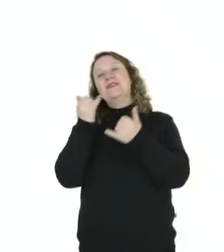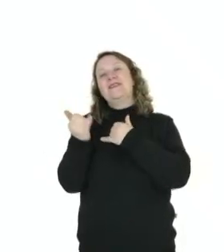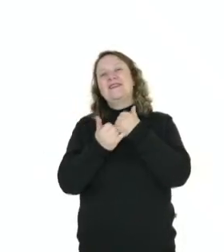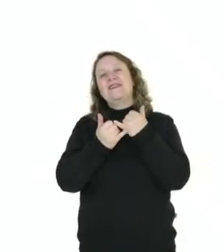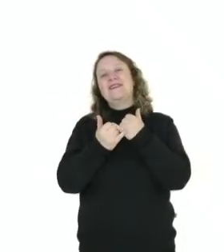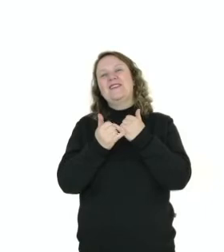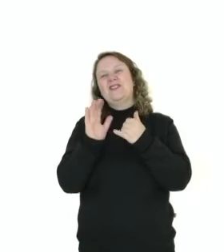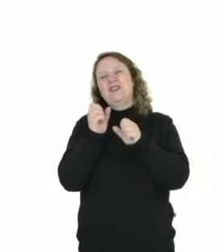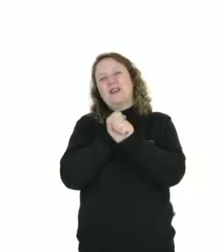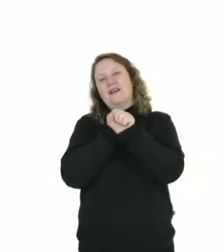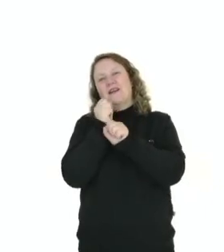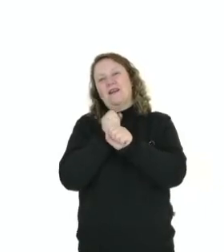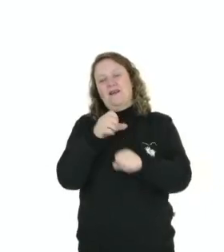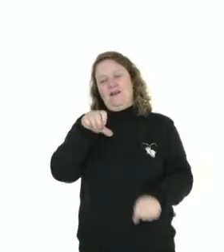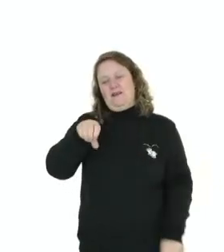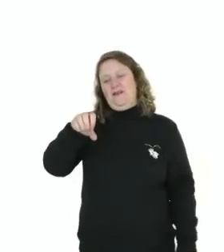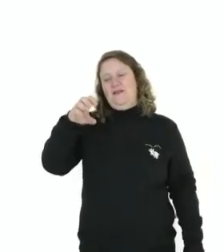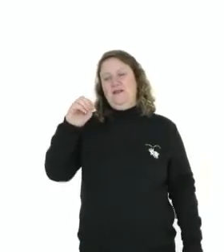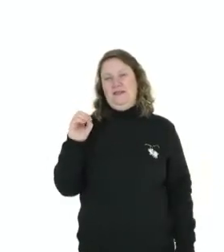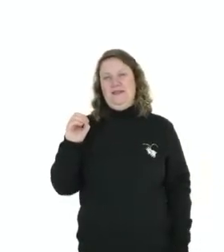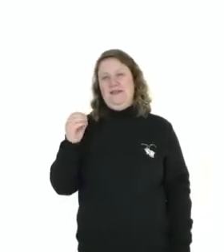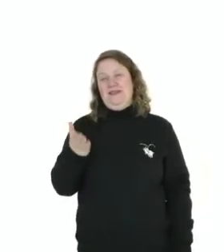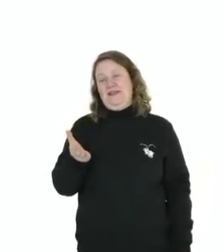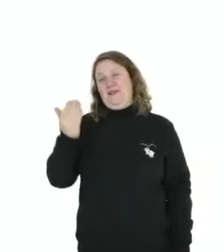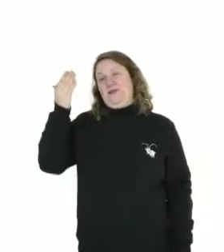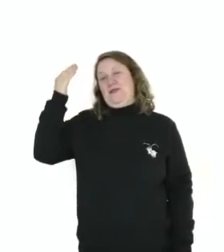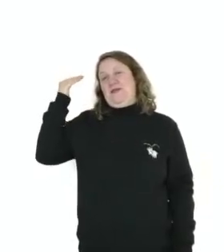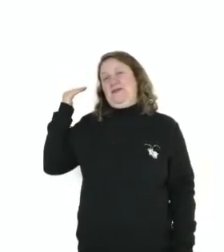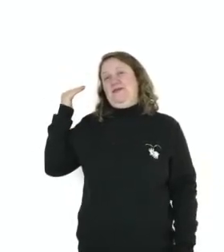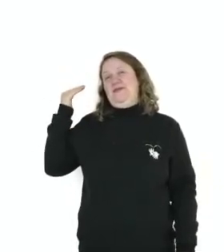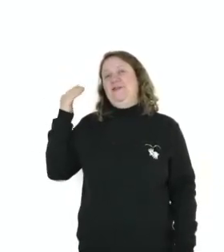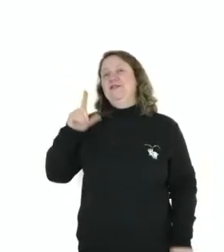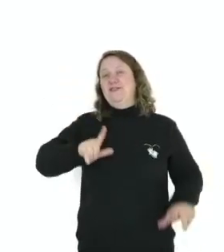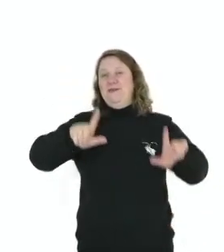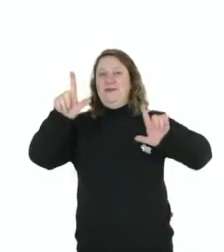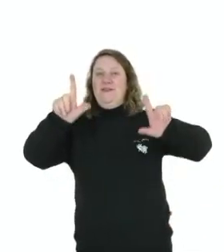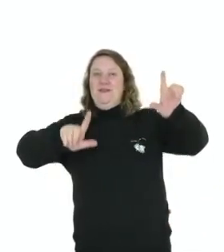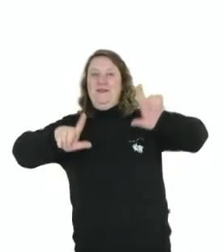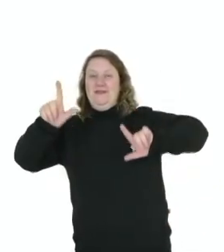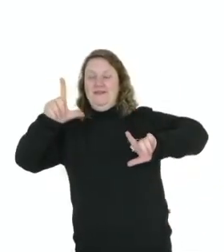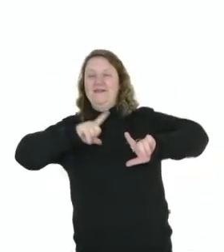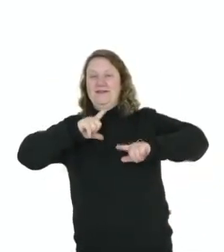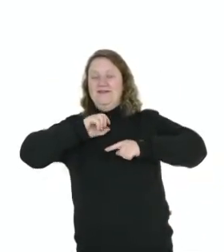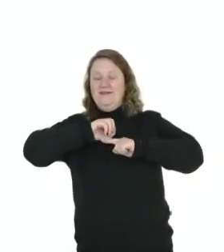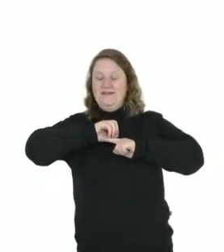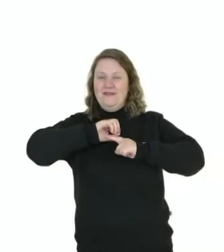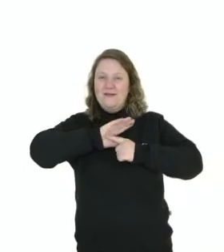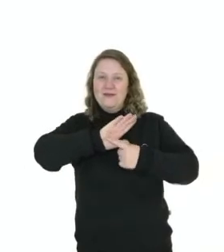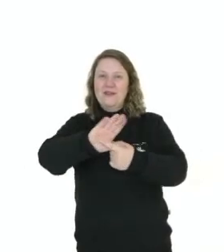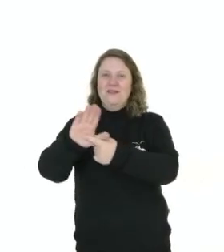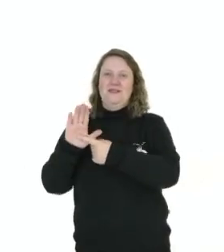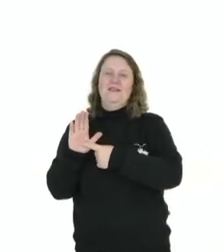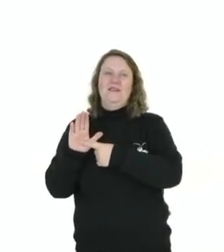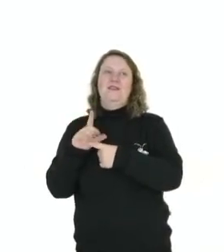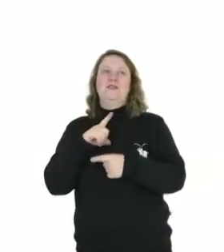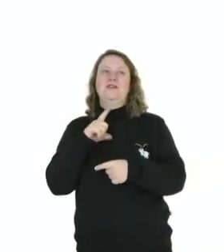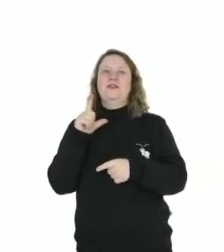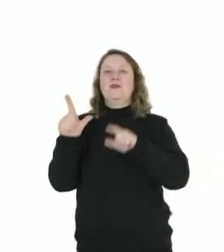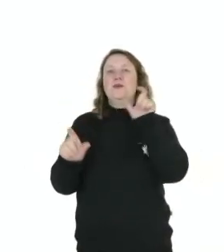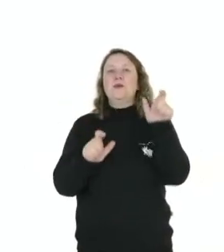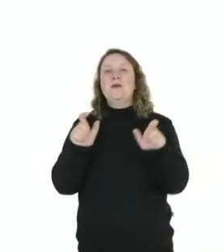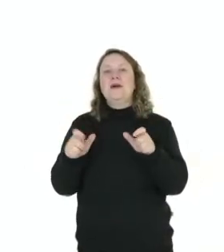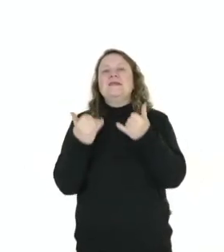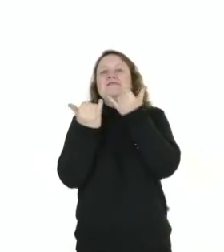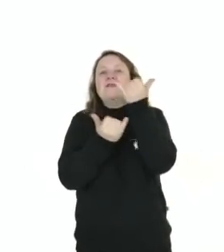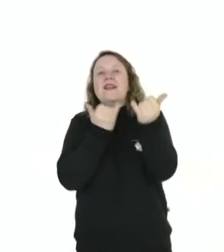de 90, hoje nós estamos na nostalgia, né, cara? No antigo programa de TV, os Teletubbies, os personagens brincavam em